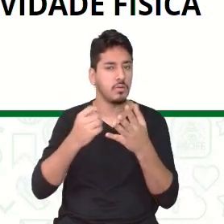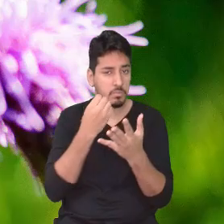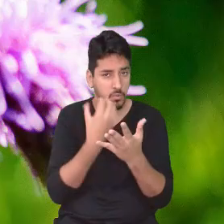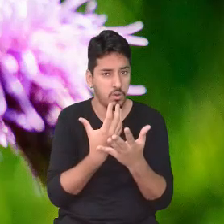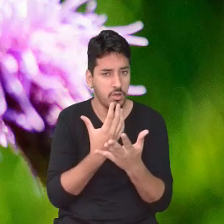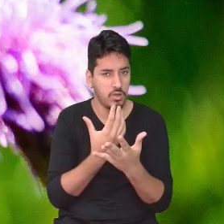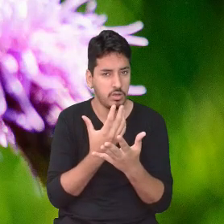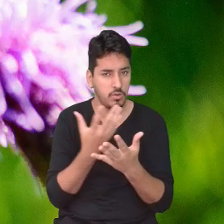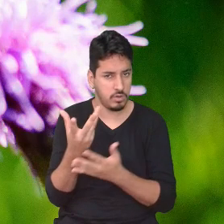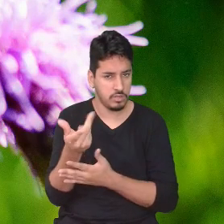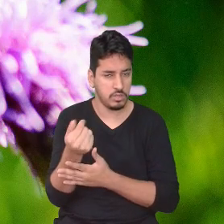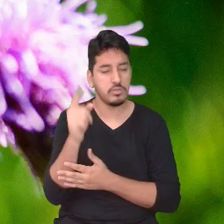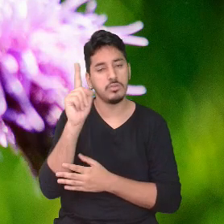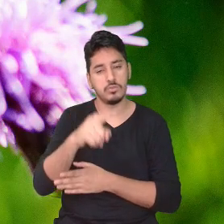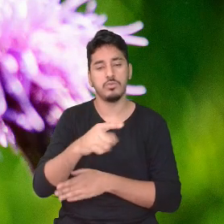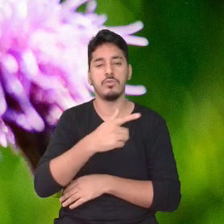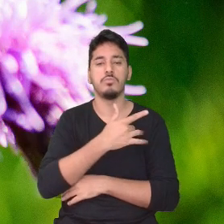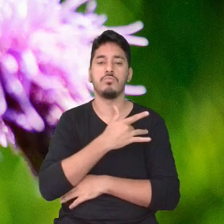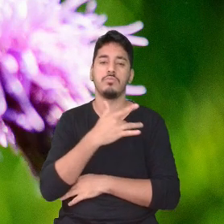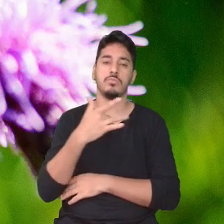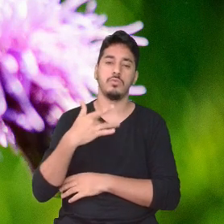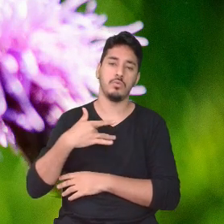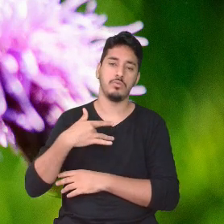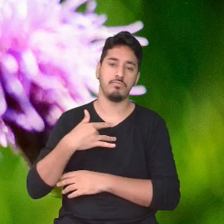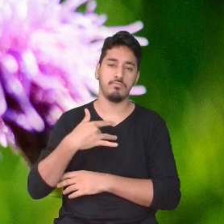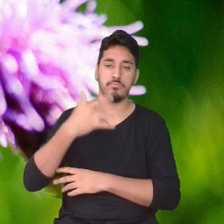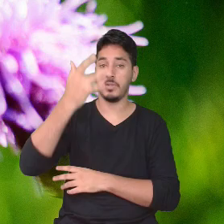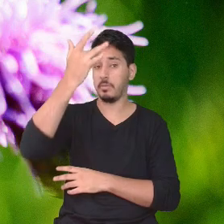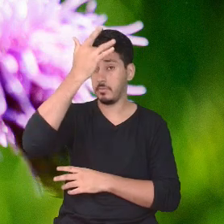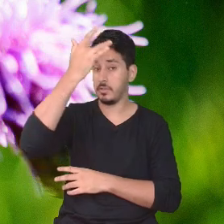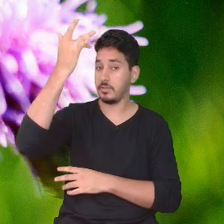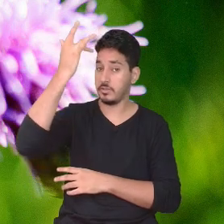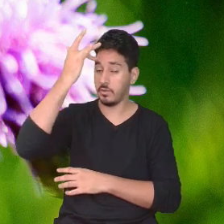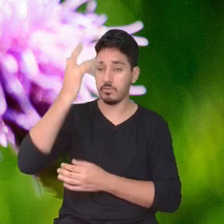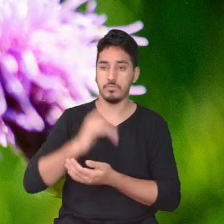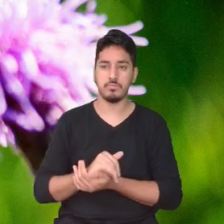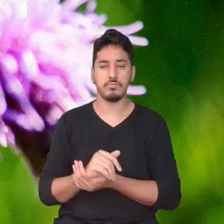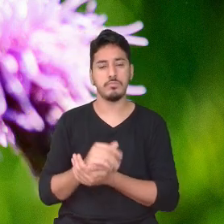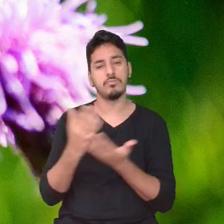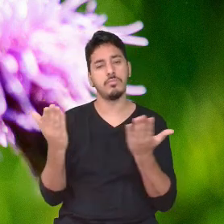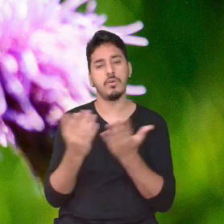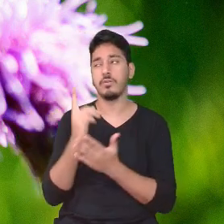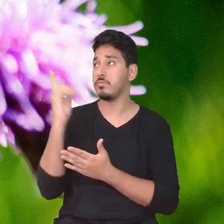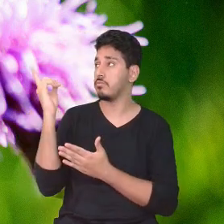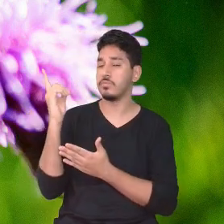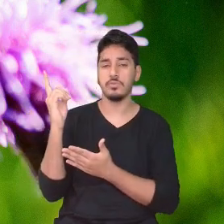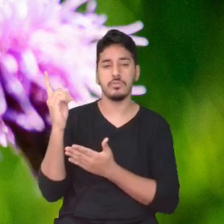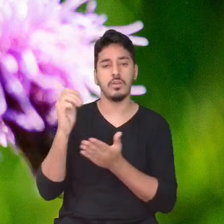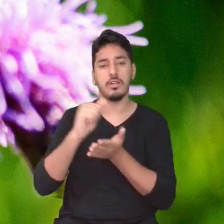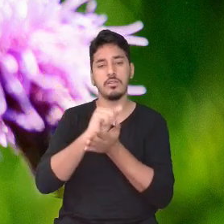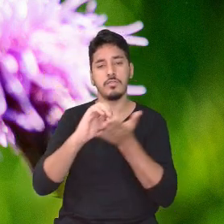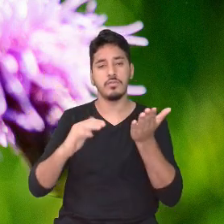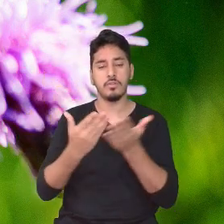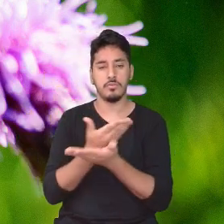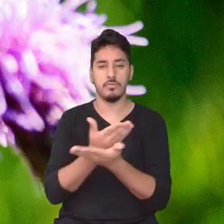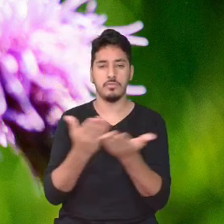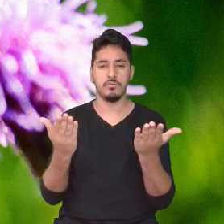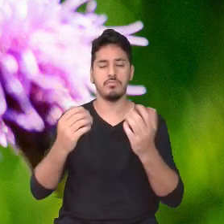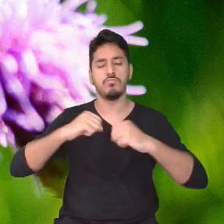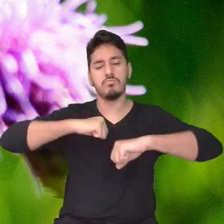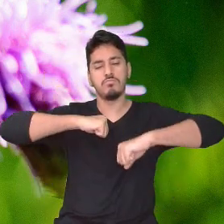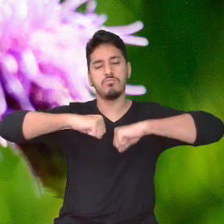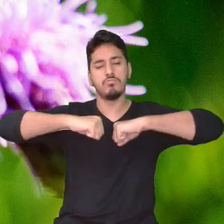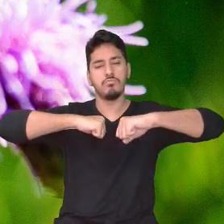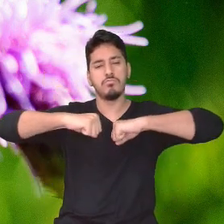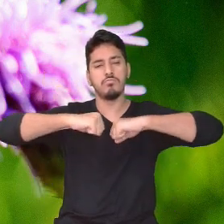qualidade? Isso é saúde mental. Então, deixo para vocês essa sugestão de atividade. Faça um debate,